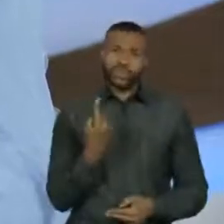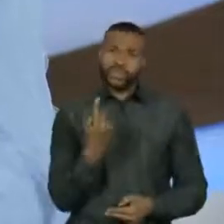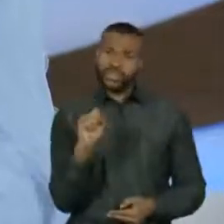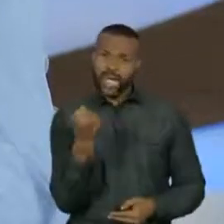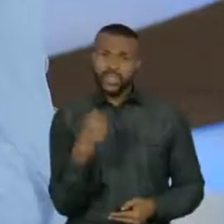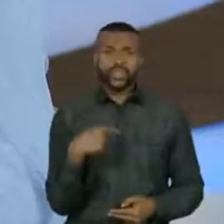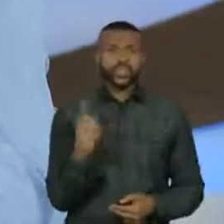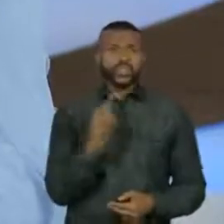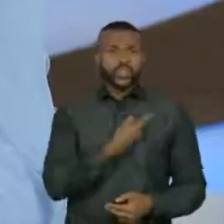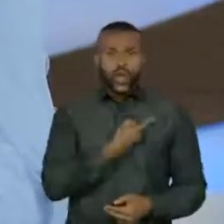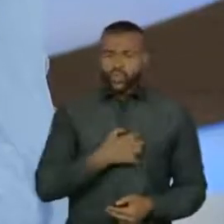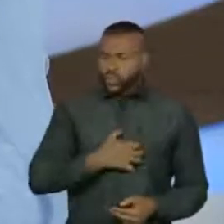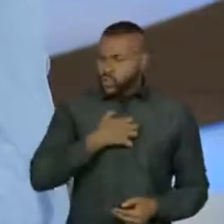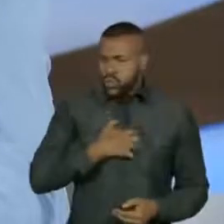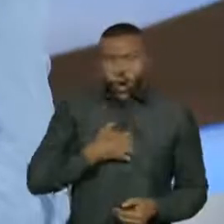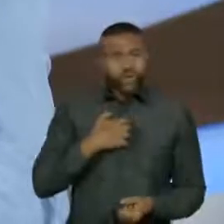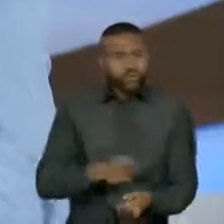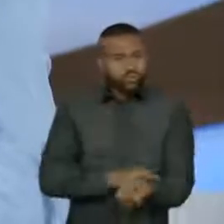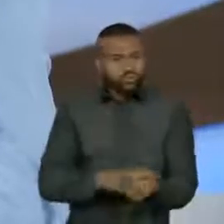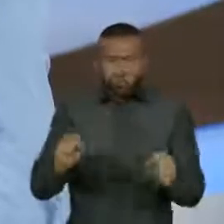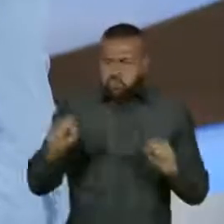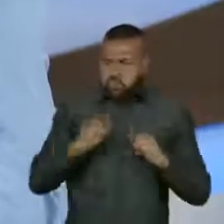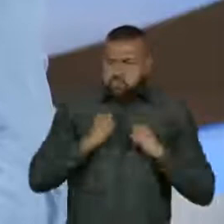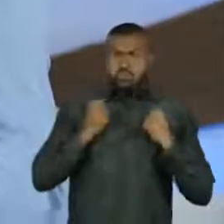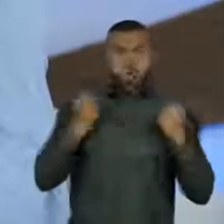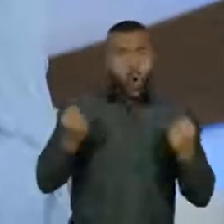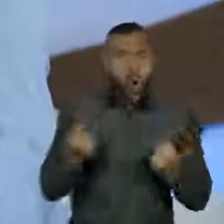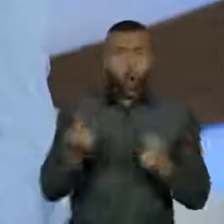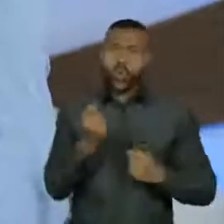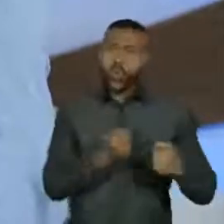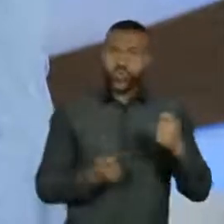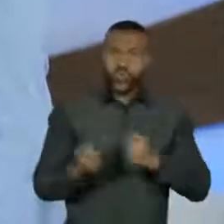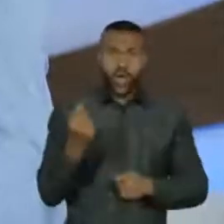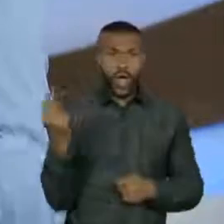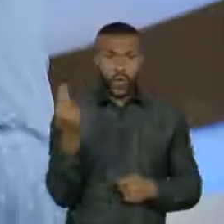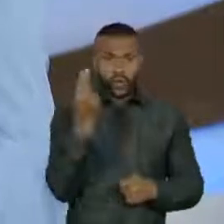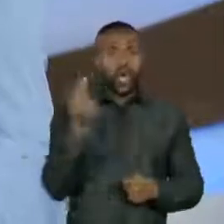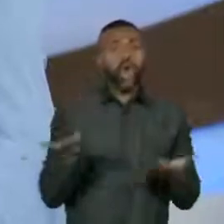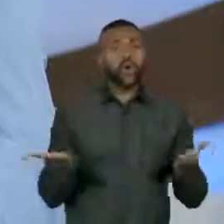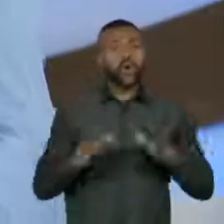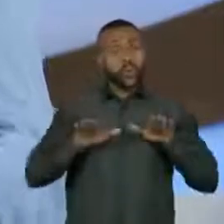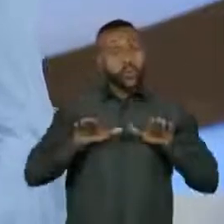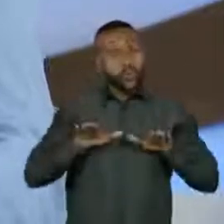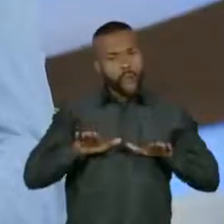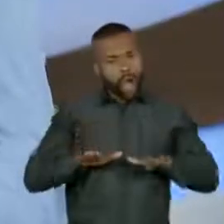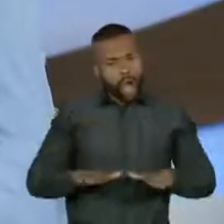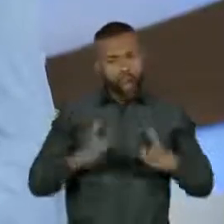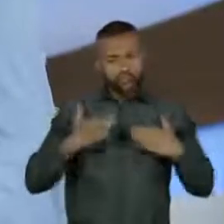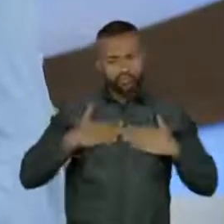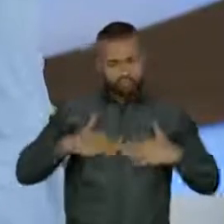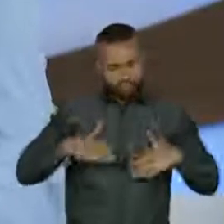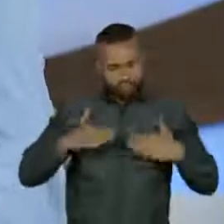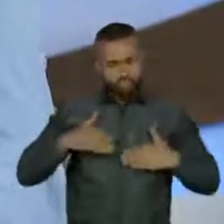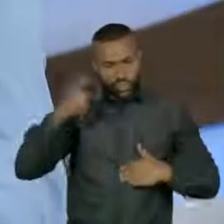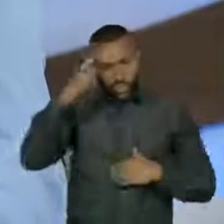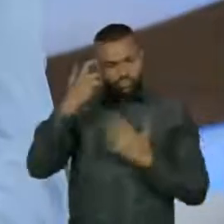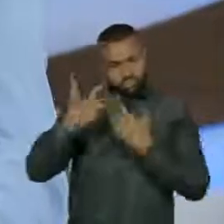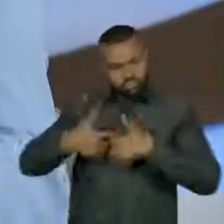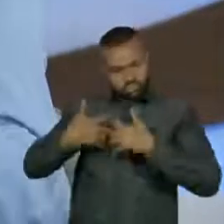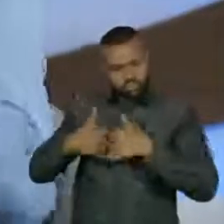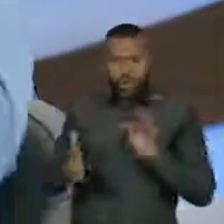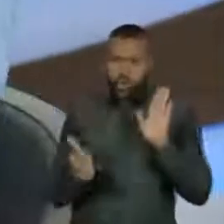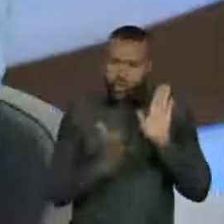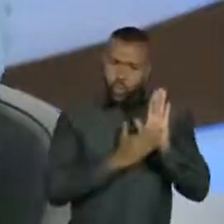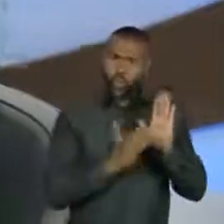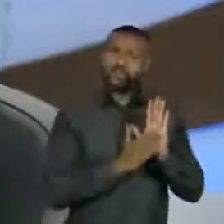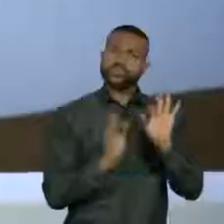com adrenalina danada um óleo descontrolado uma revolta em contida nesse momento eu senti parar organizar o óleo politizar a revolta construir uma